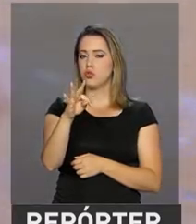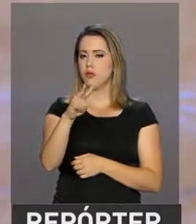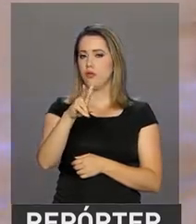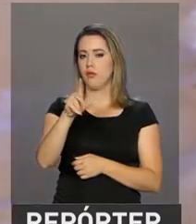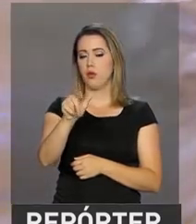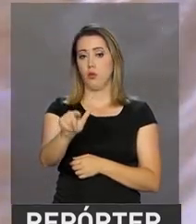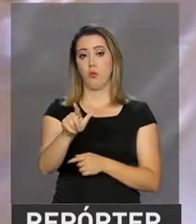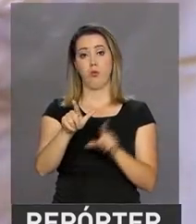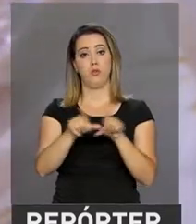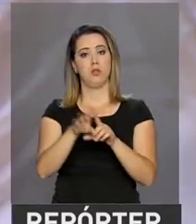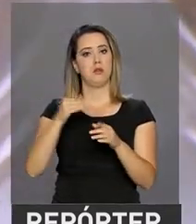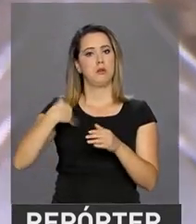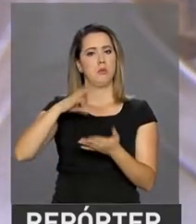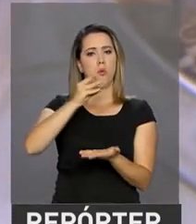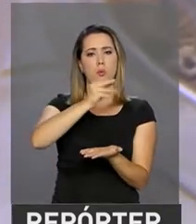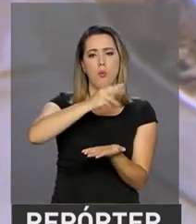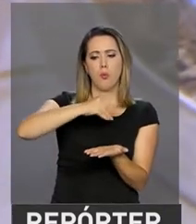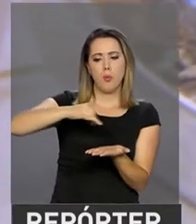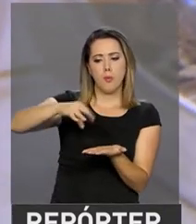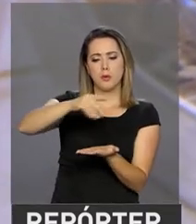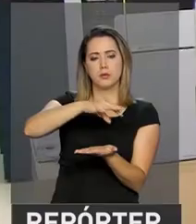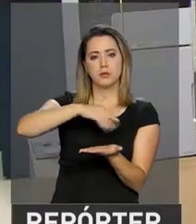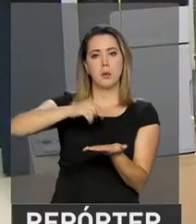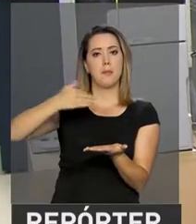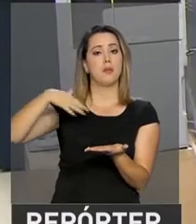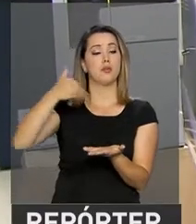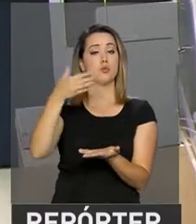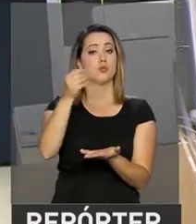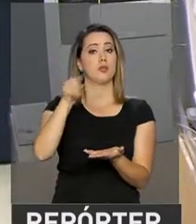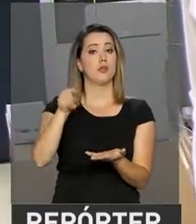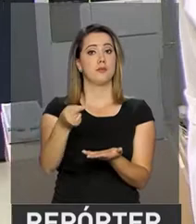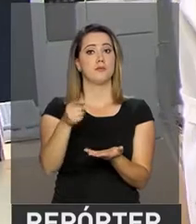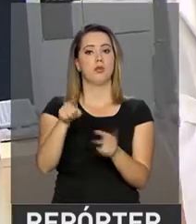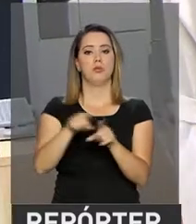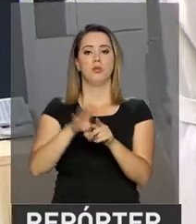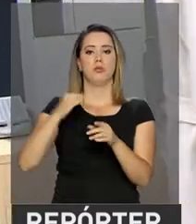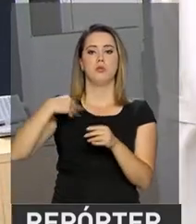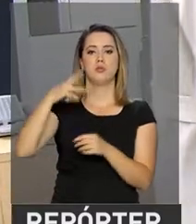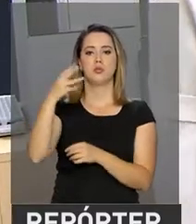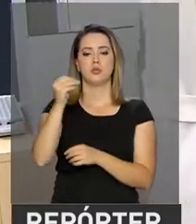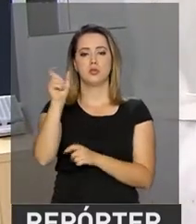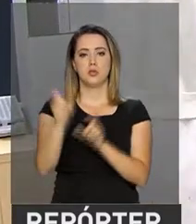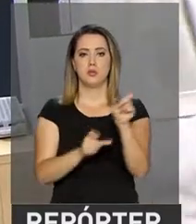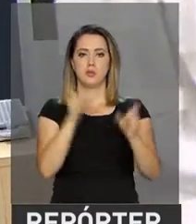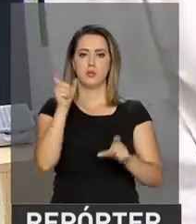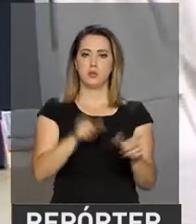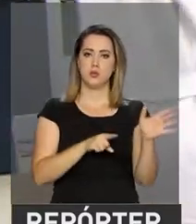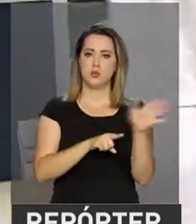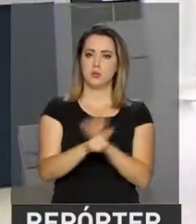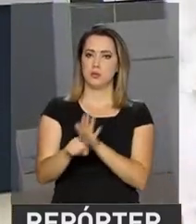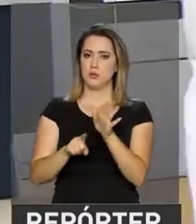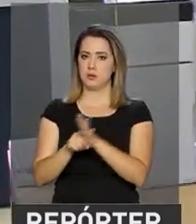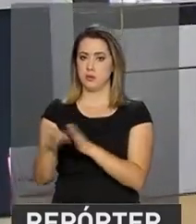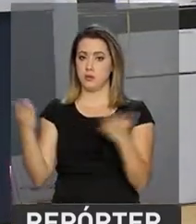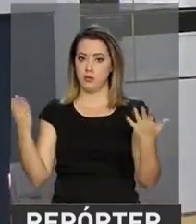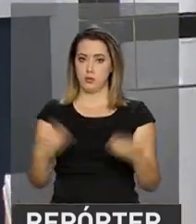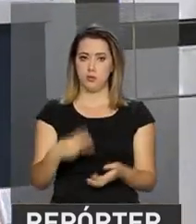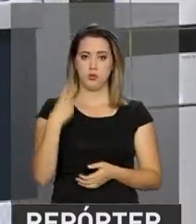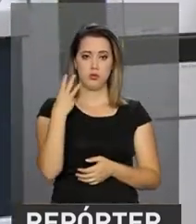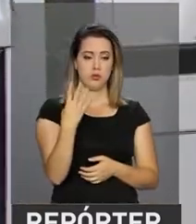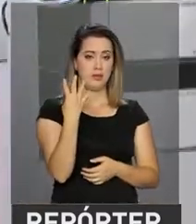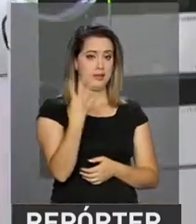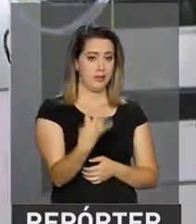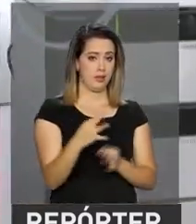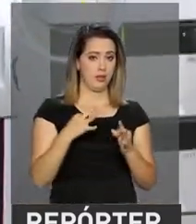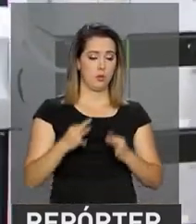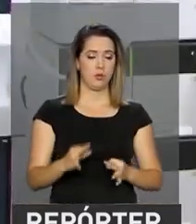micro-organismos com cerca de 10 mil unidades e mais de 30 pesquisadores. Atualmente, são 34 tecnologias